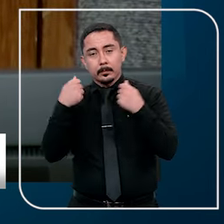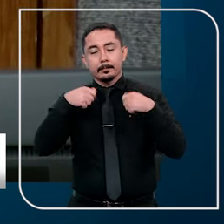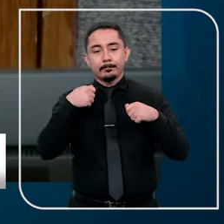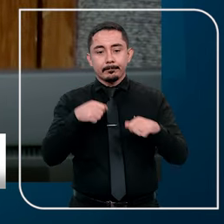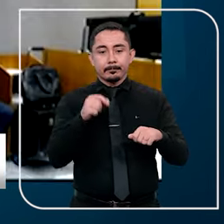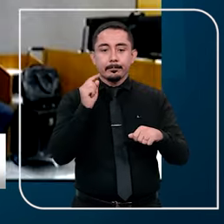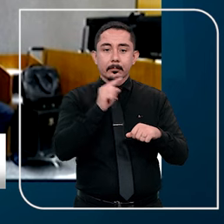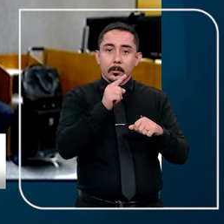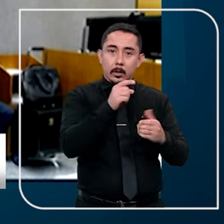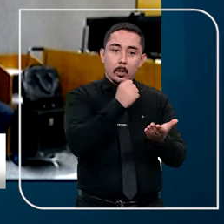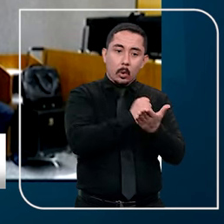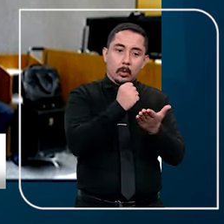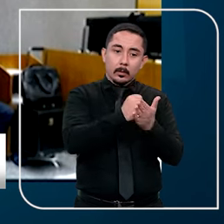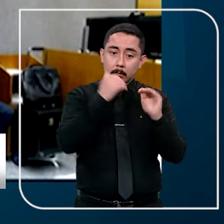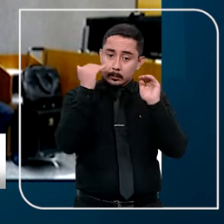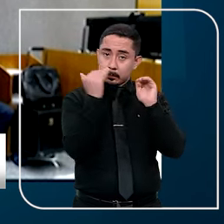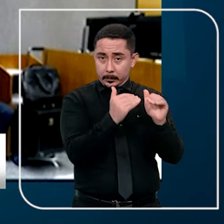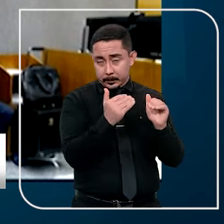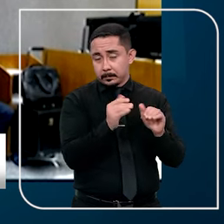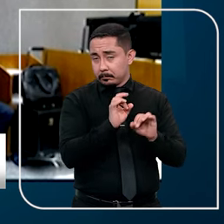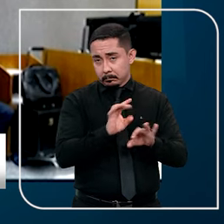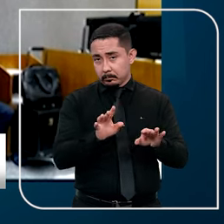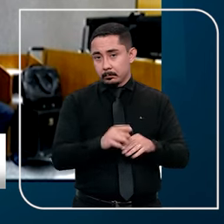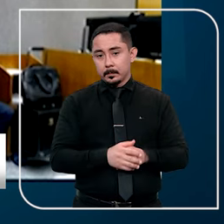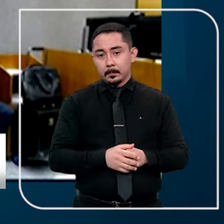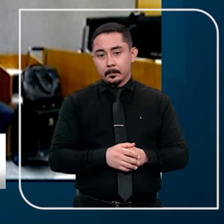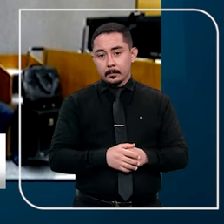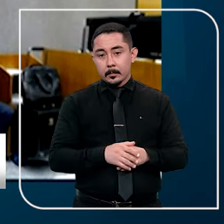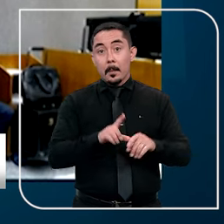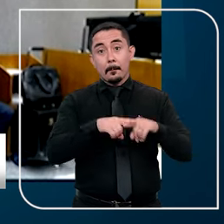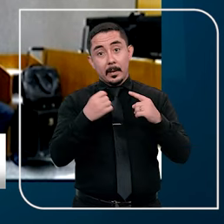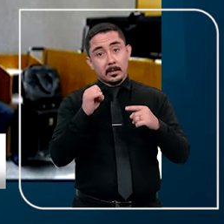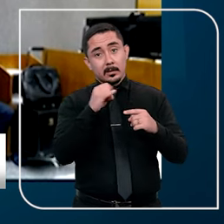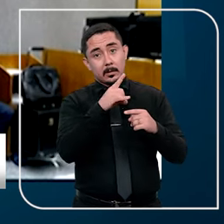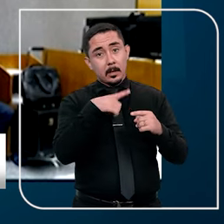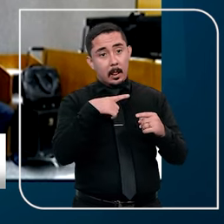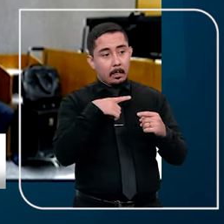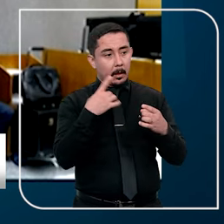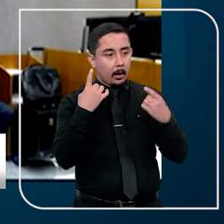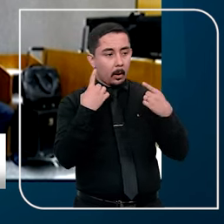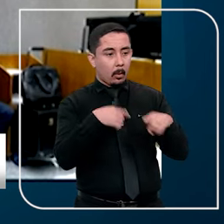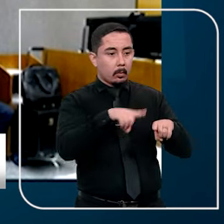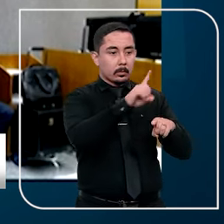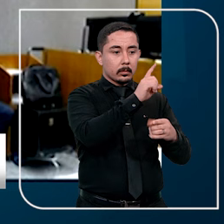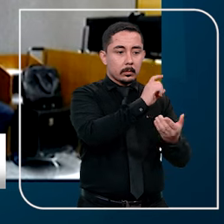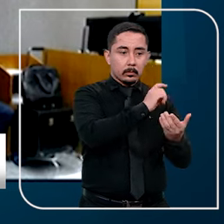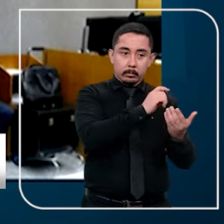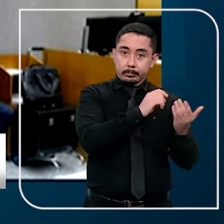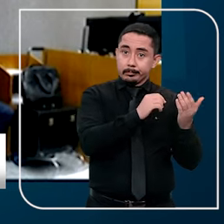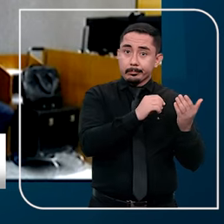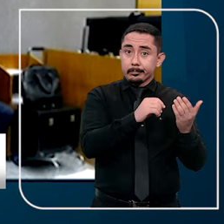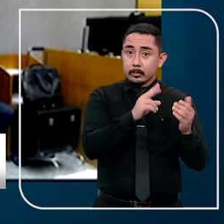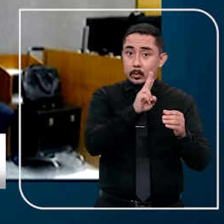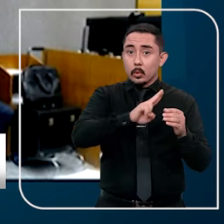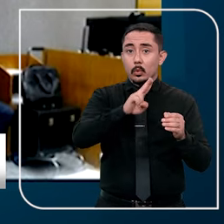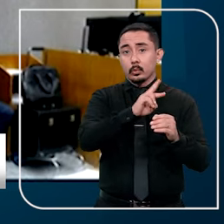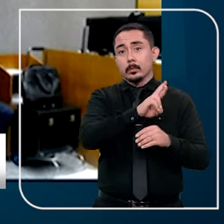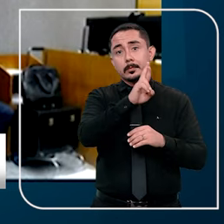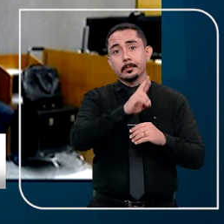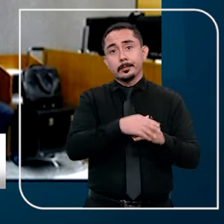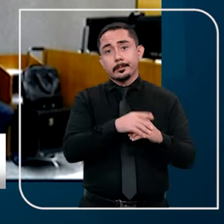devem prevalecer as condições pactuadas nos contratos de locação salvo se houver desvantagem excessiva para os